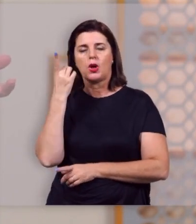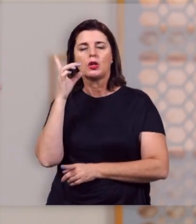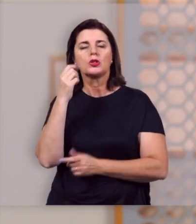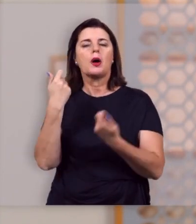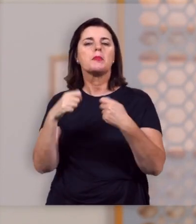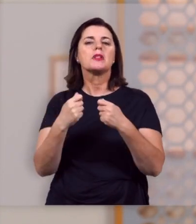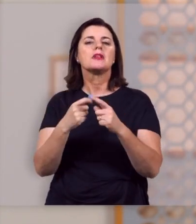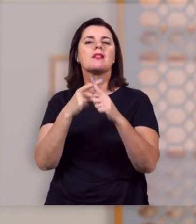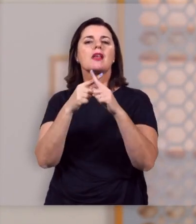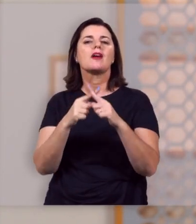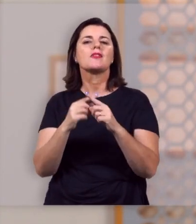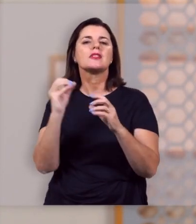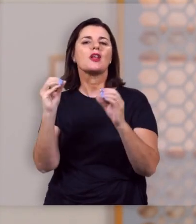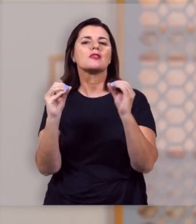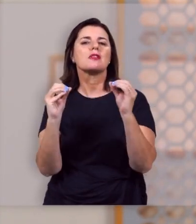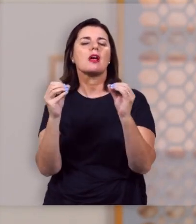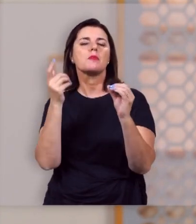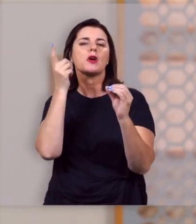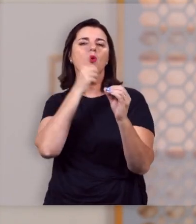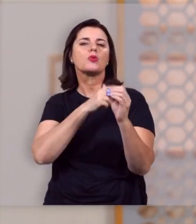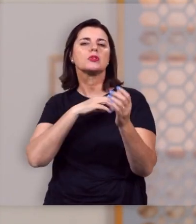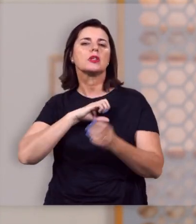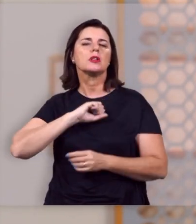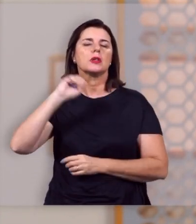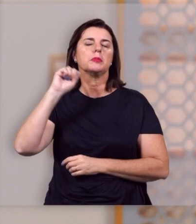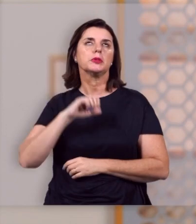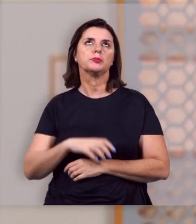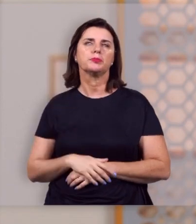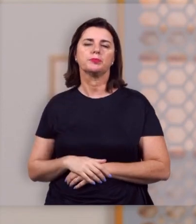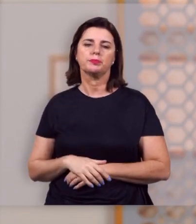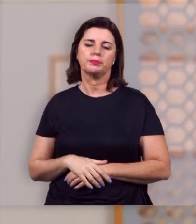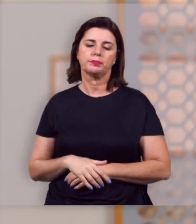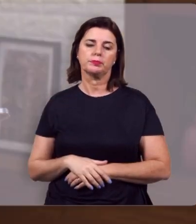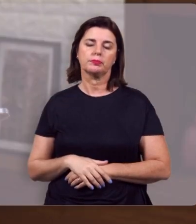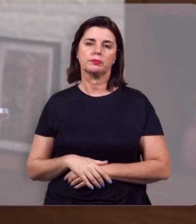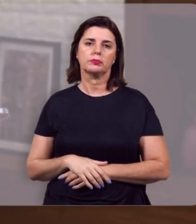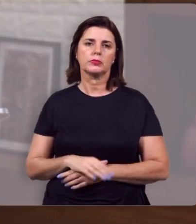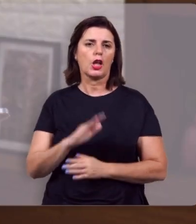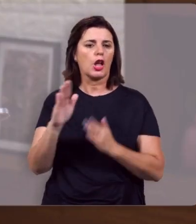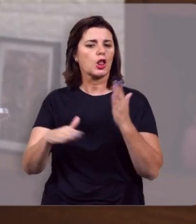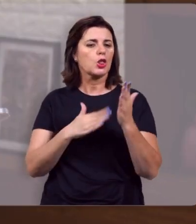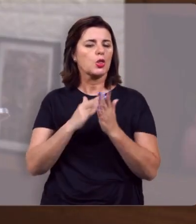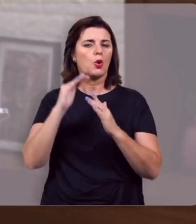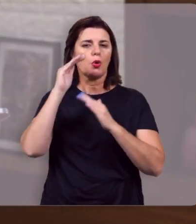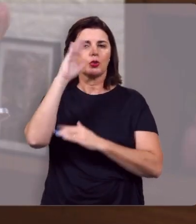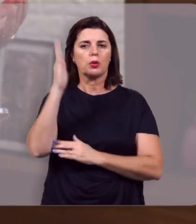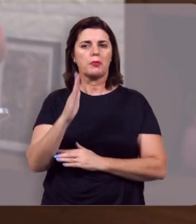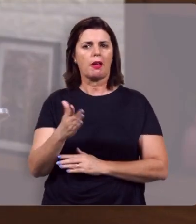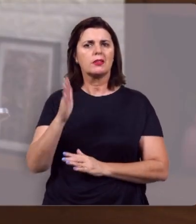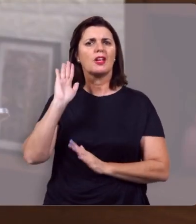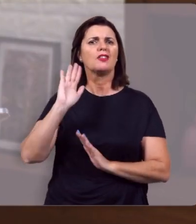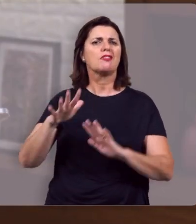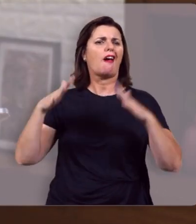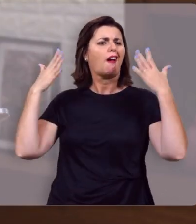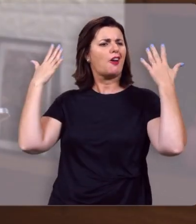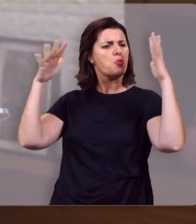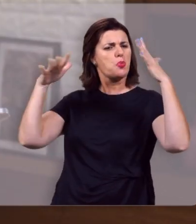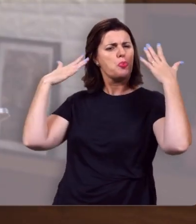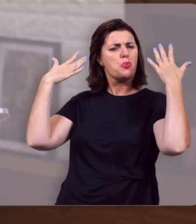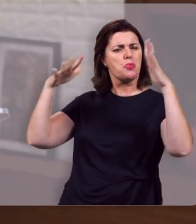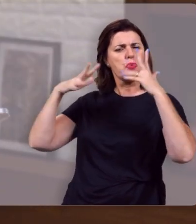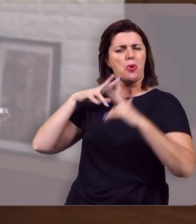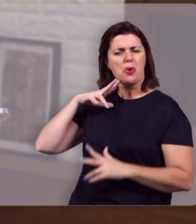dependendo apenas de um empate com o Uruguai para sagrar-se campeão do mundo. Em todo o Brasil se celebrava